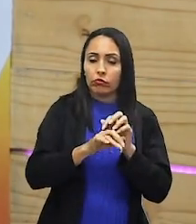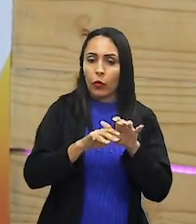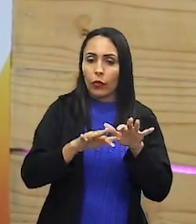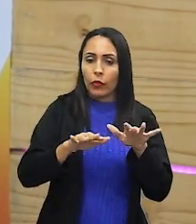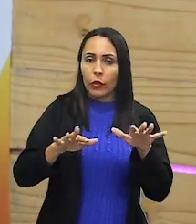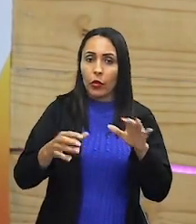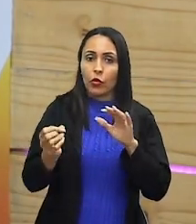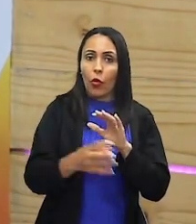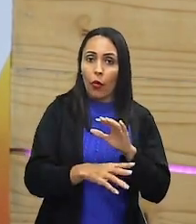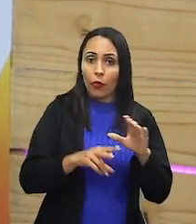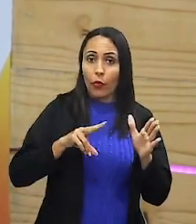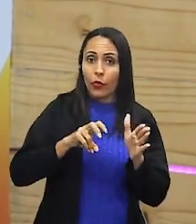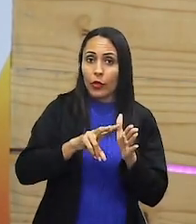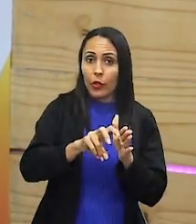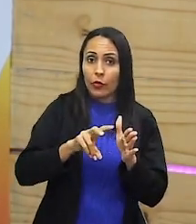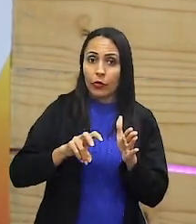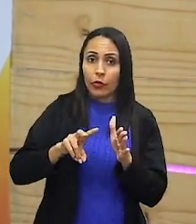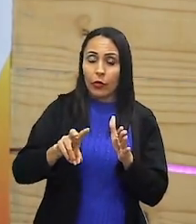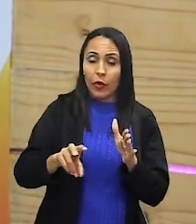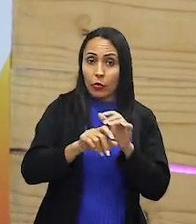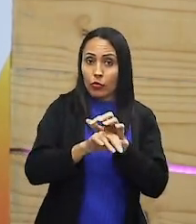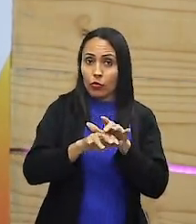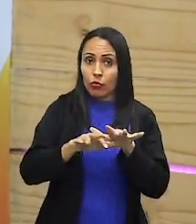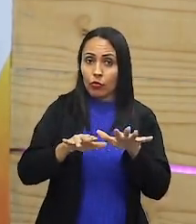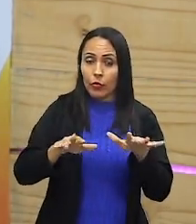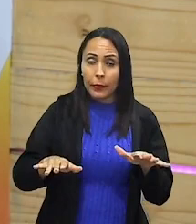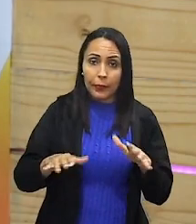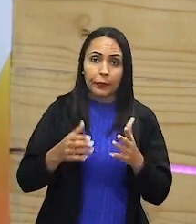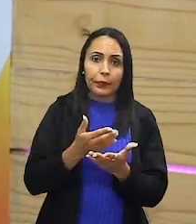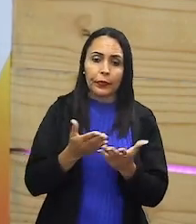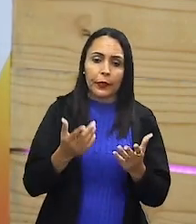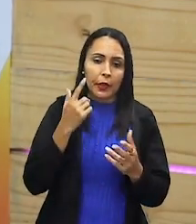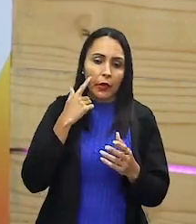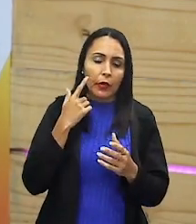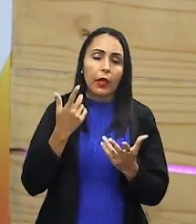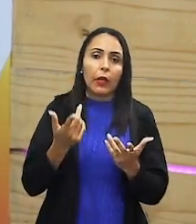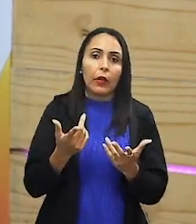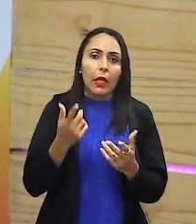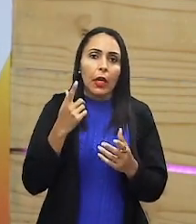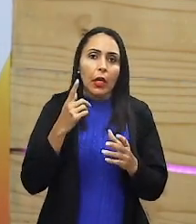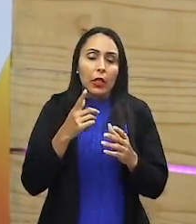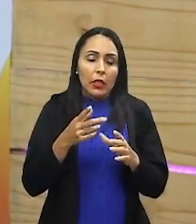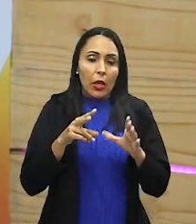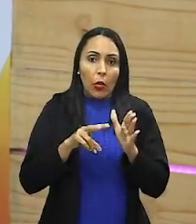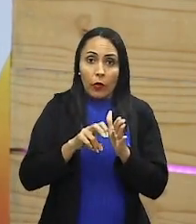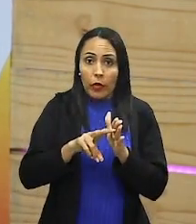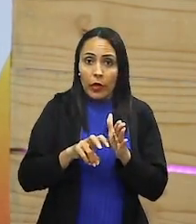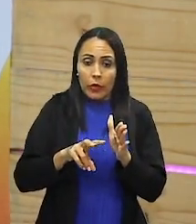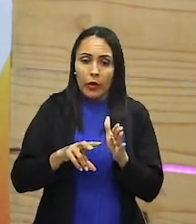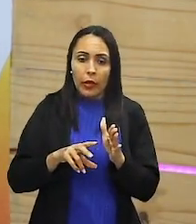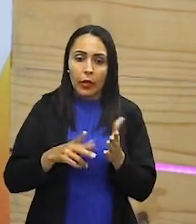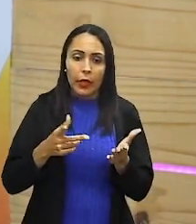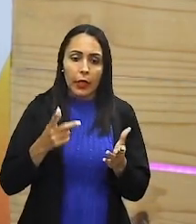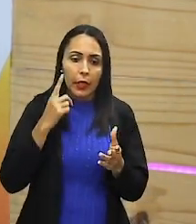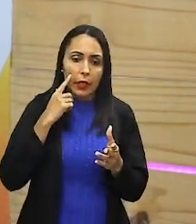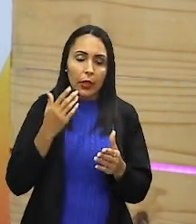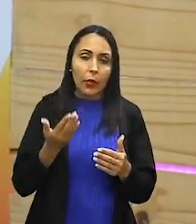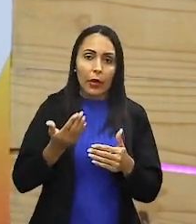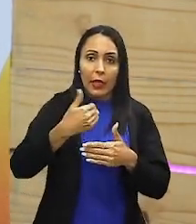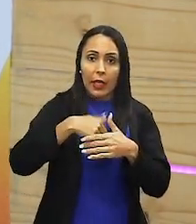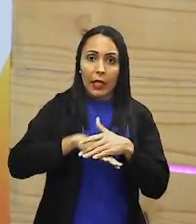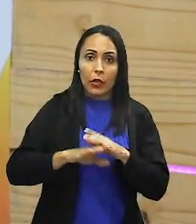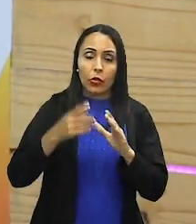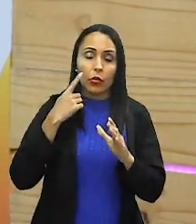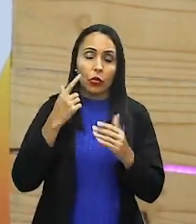com esse maquinário ele consegue formar novos vírus. Então, vocês vão dizer que um danado do vírus ele é um parasita obrigatório intracelular. Ele